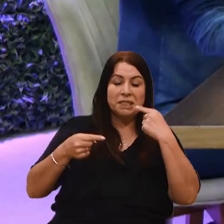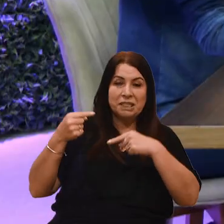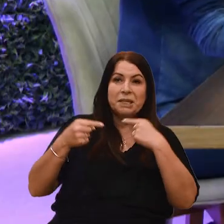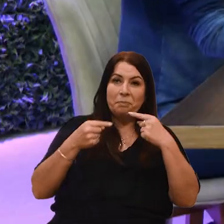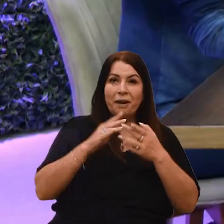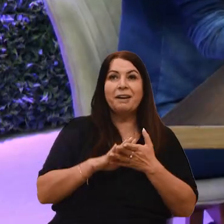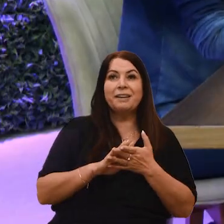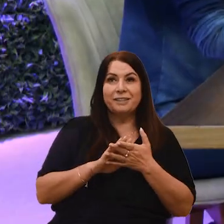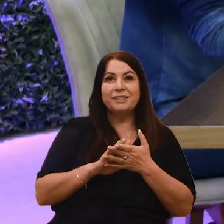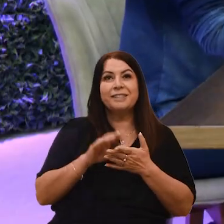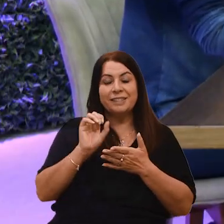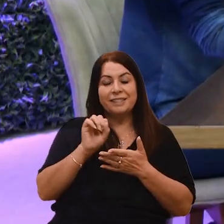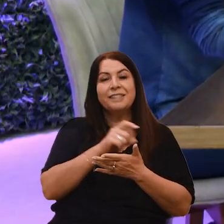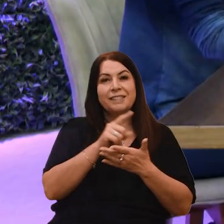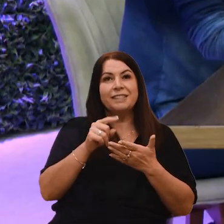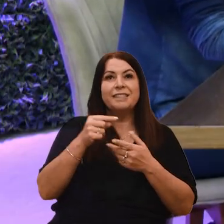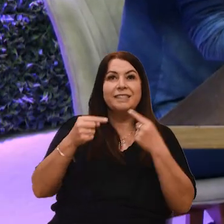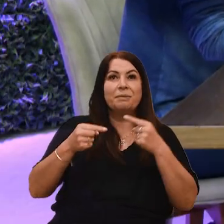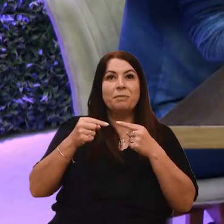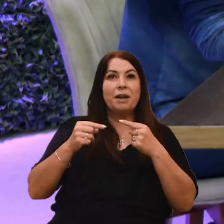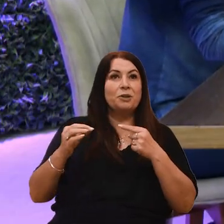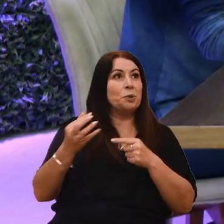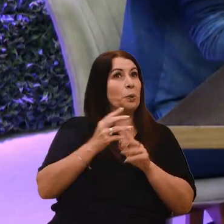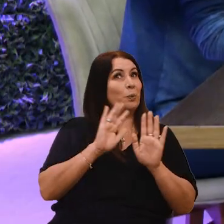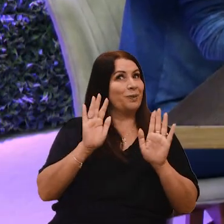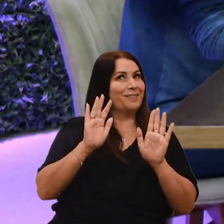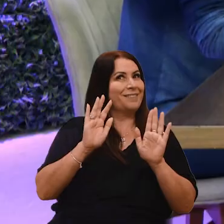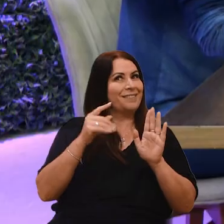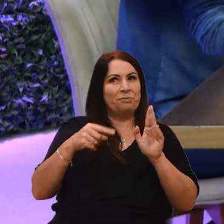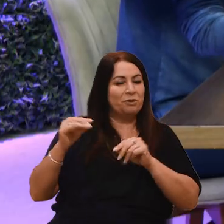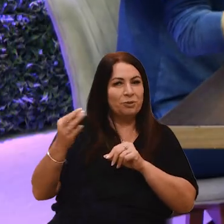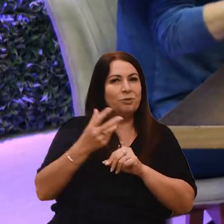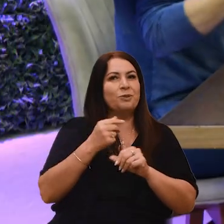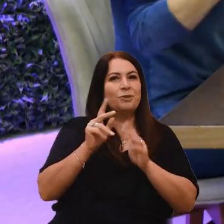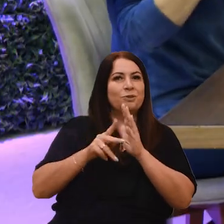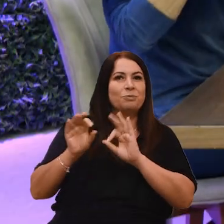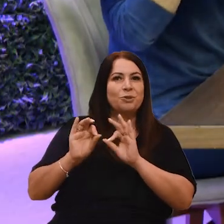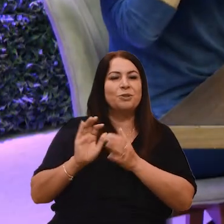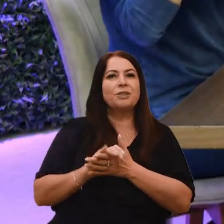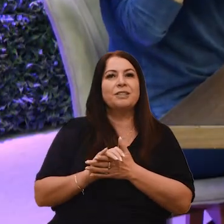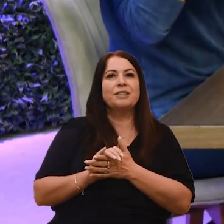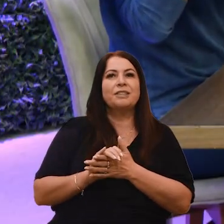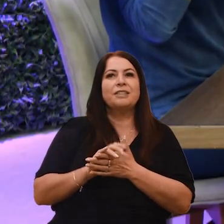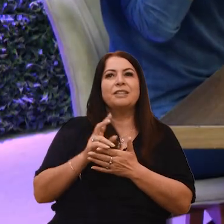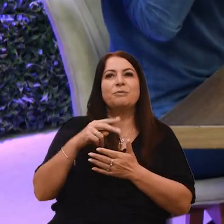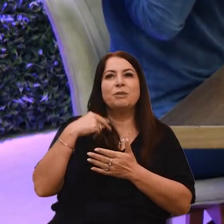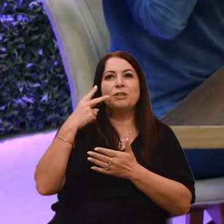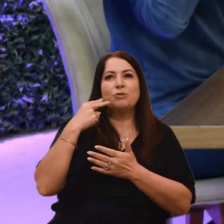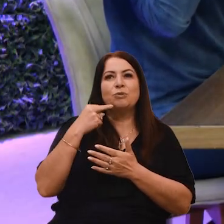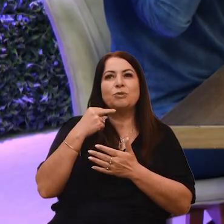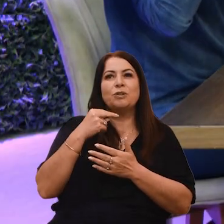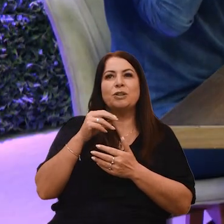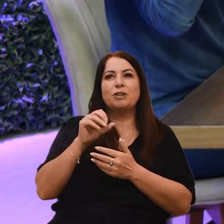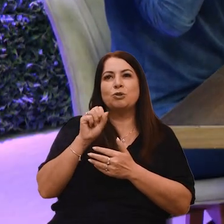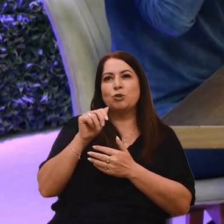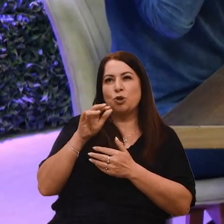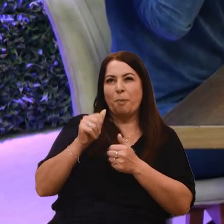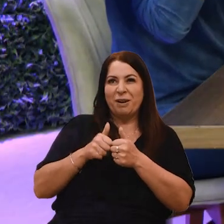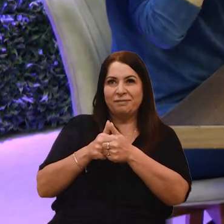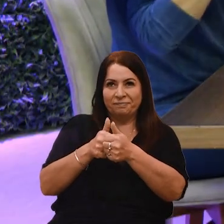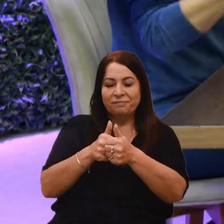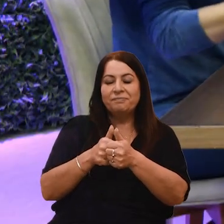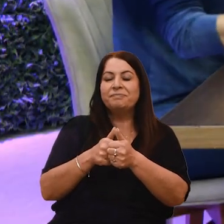debate. Sim, e debatiam tudo. E aquele dia todos os projetos. Também do vereador, da vereadora Sombra,